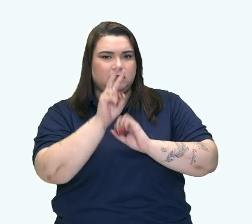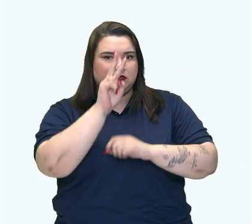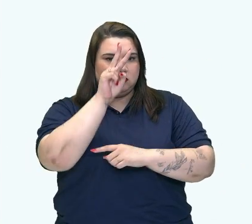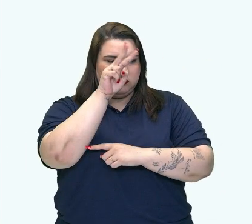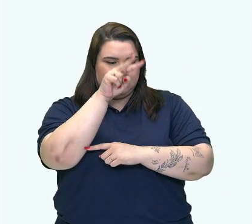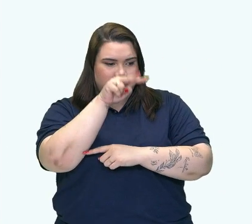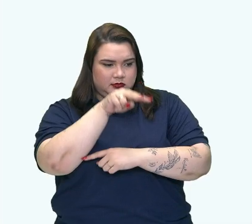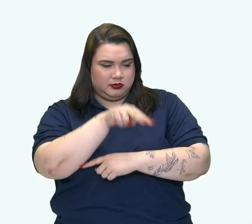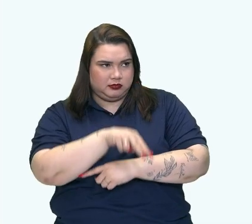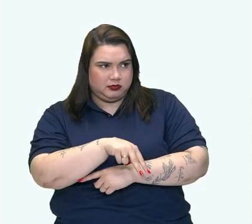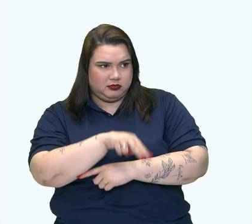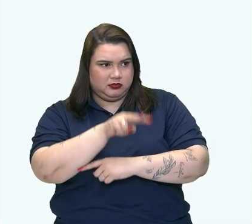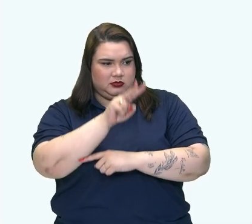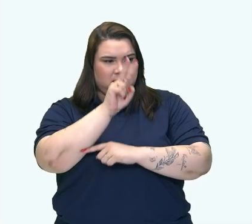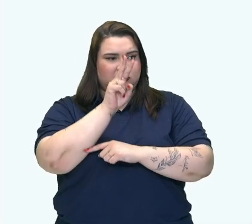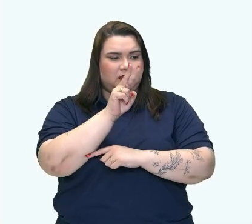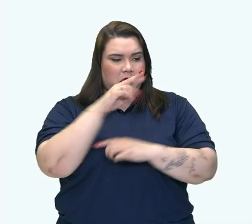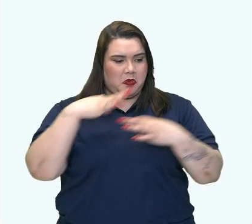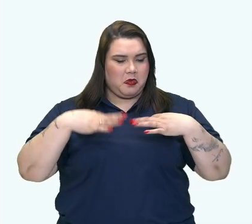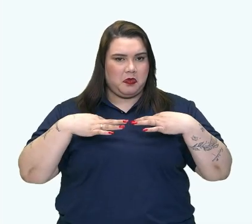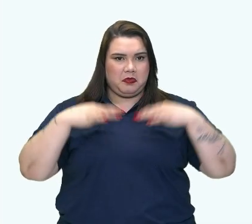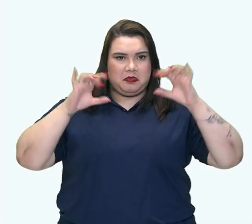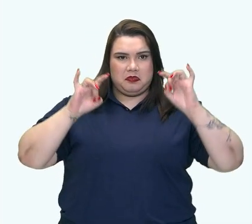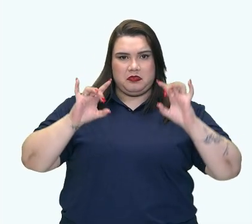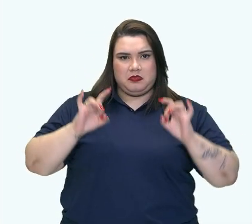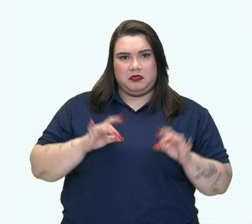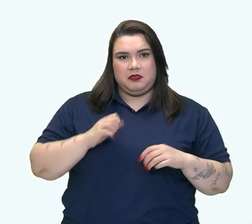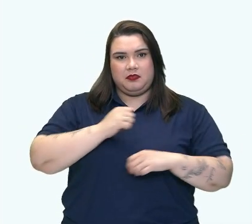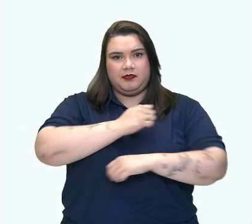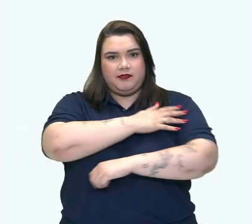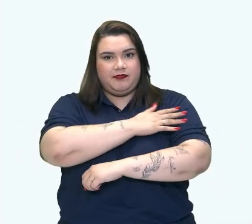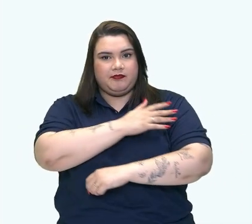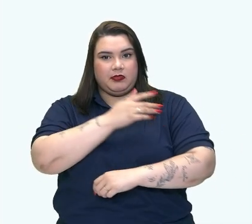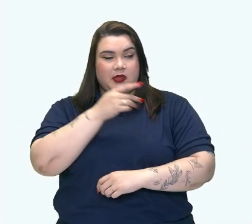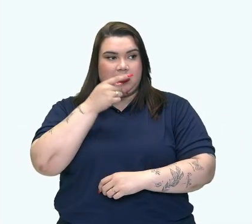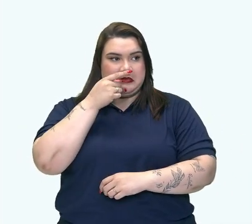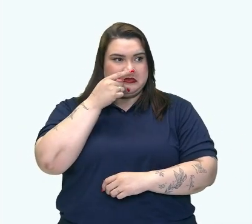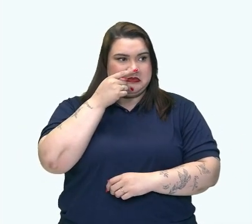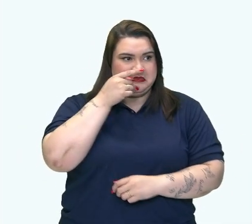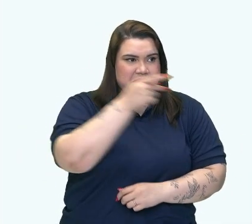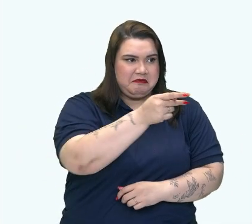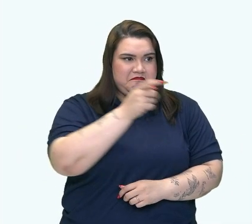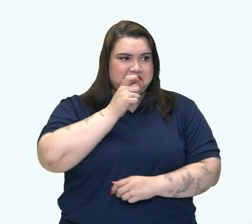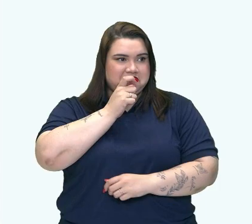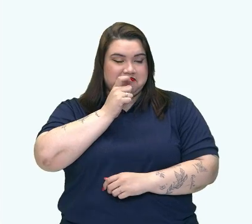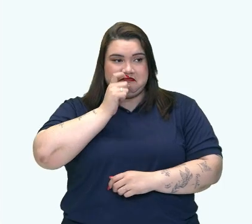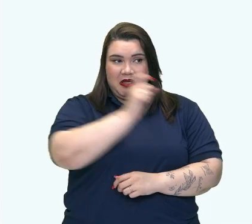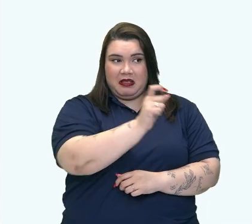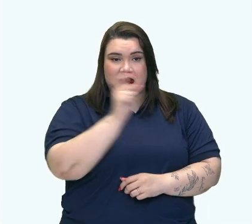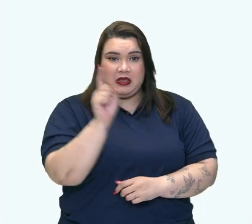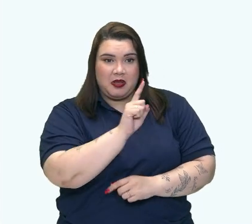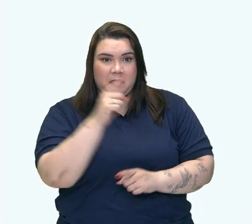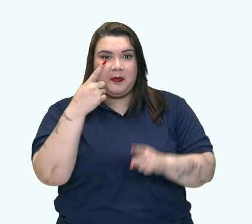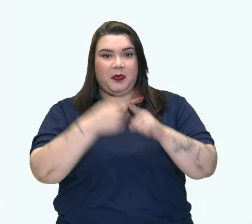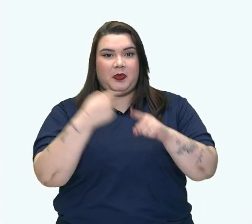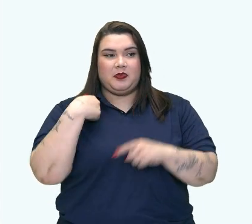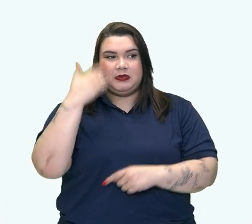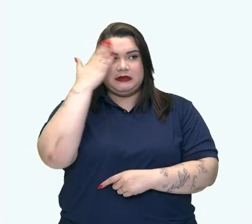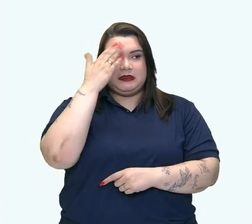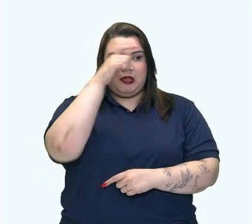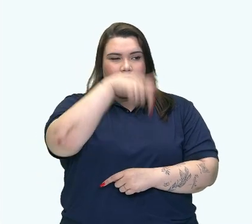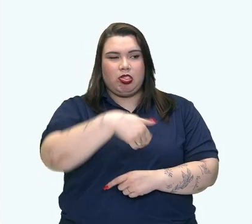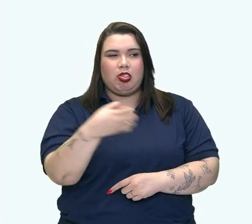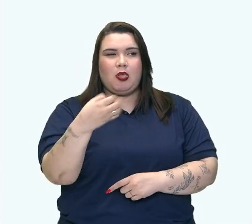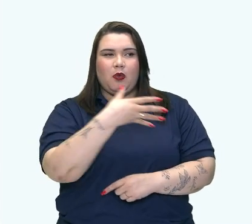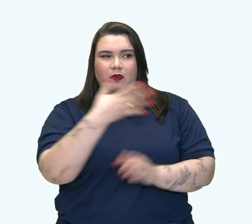de cima a baixo e, vendo o fardado, conteve-se a custo e disse: eu só não lhe dou uma resposta, porque eu sei que o senhor é